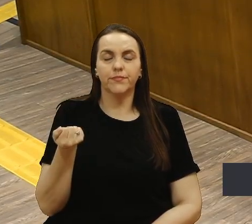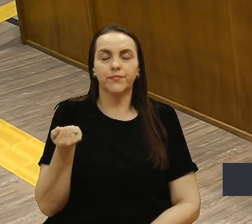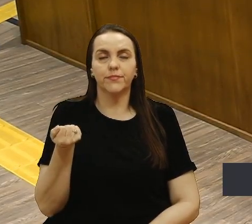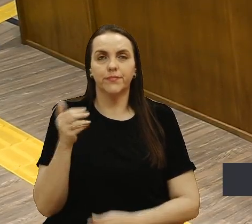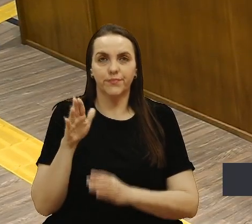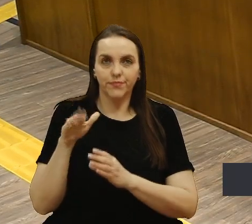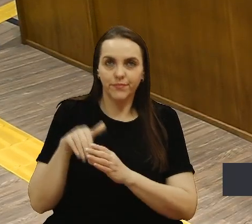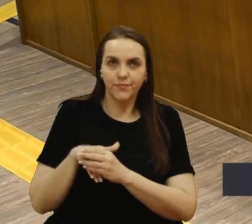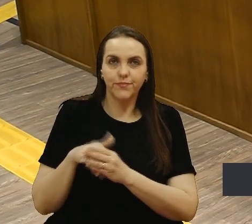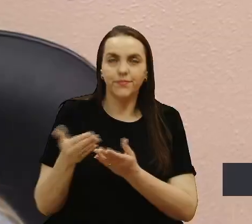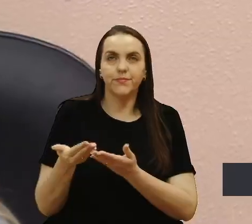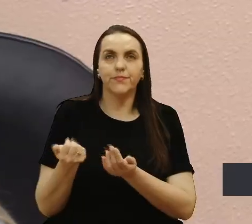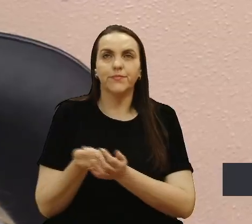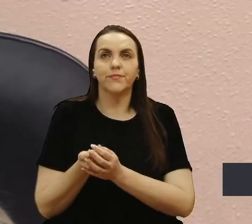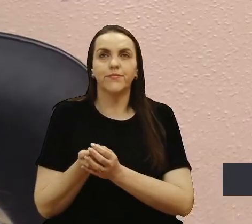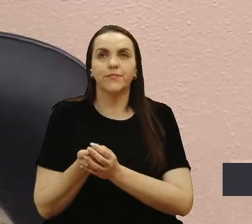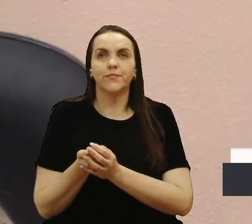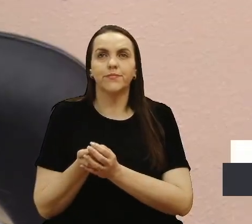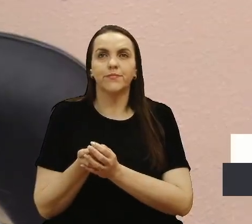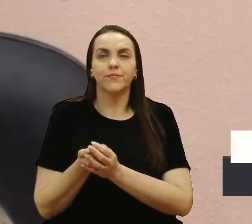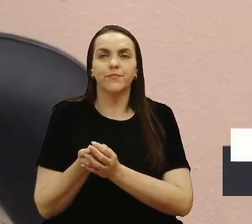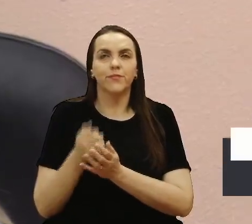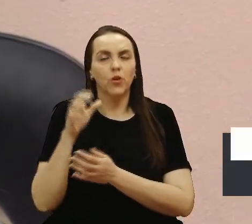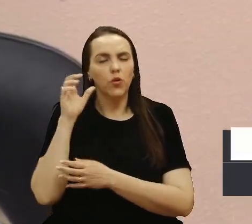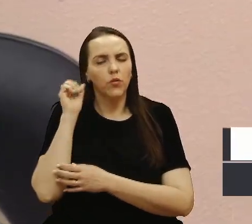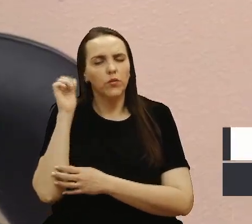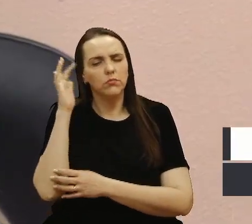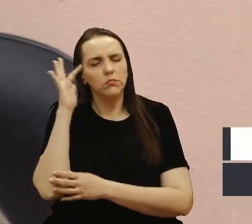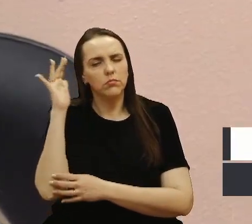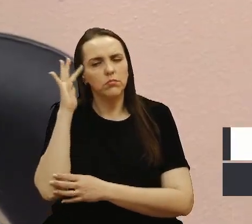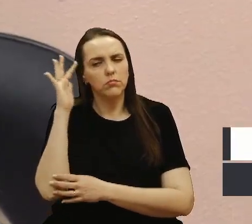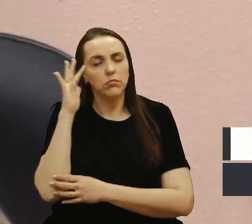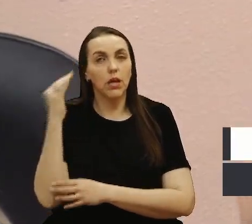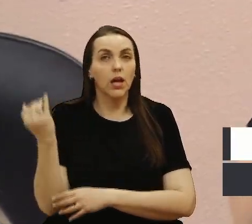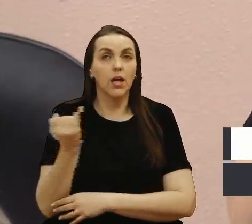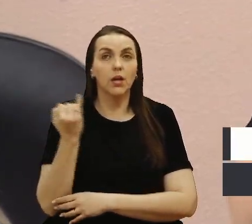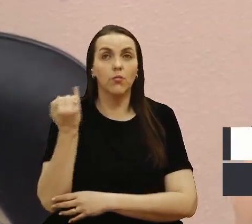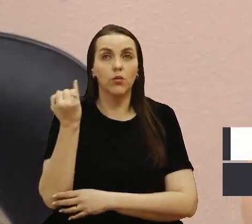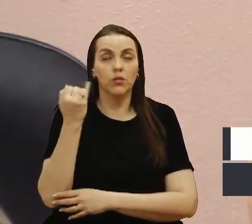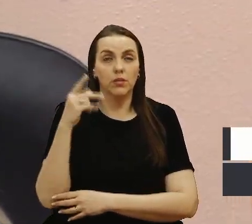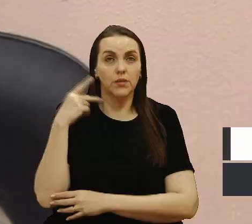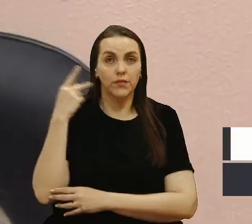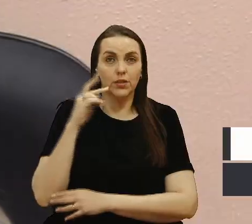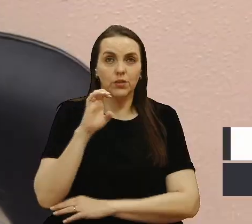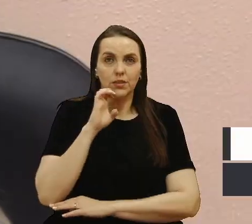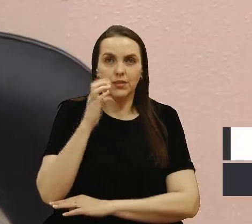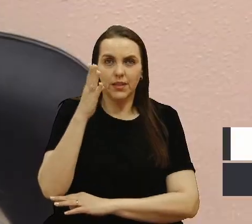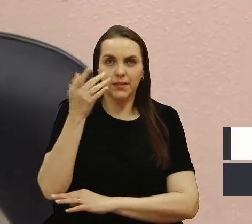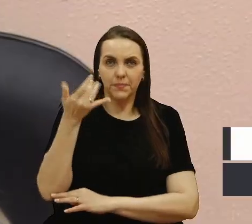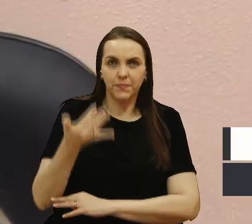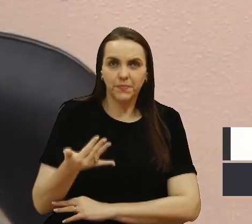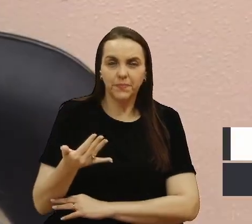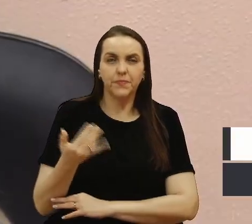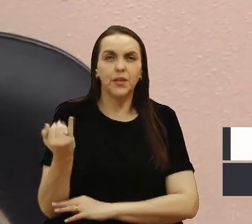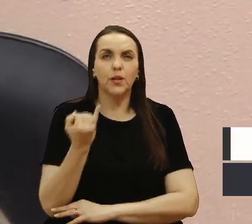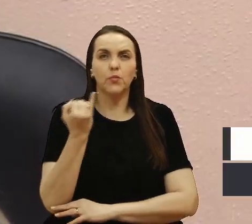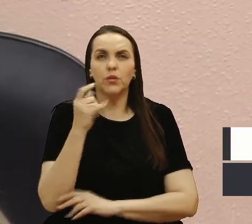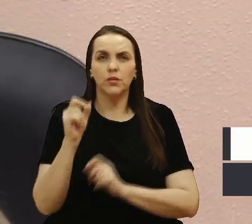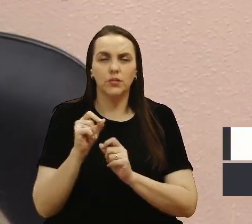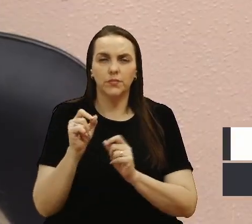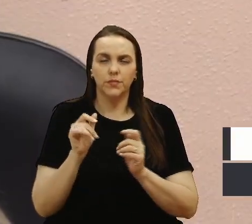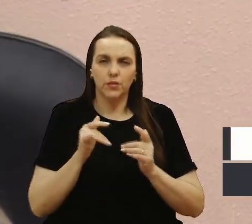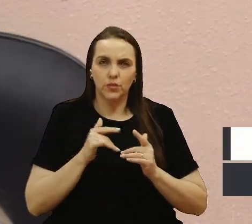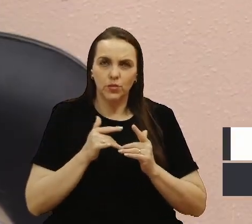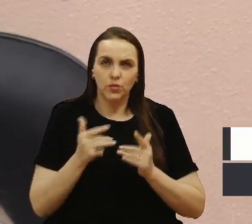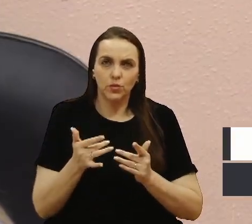ouvindo, refletindo aqui sobre a importância, a vereadora Estela tratou disso, né? Sobre a importância de termos, sim, a solidariedade e